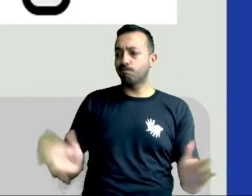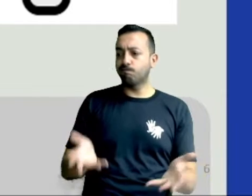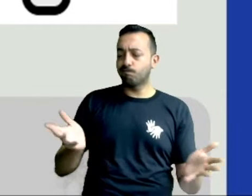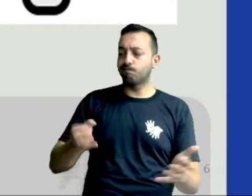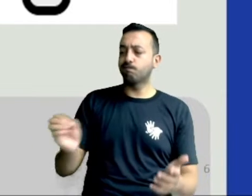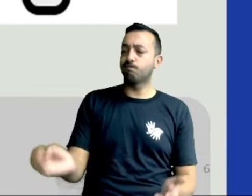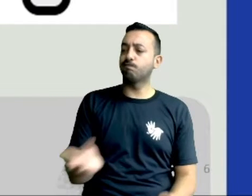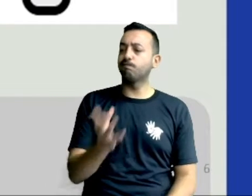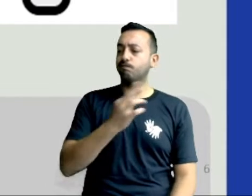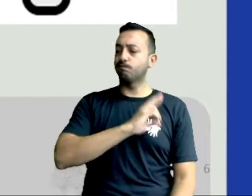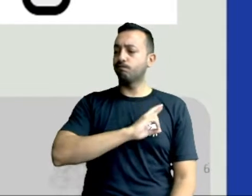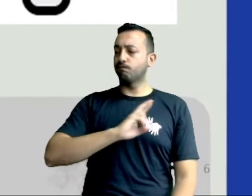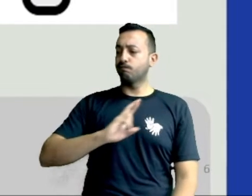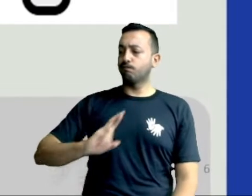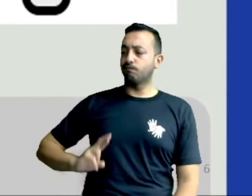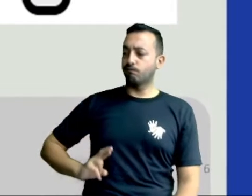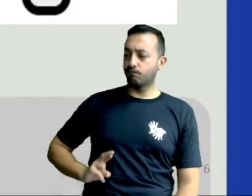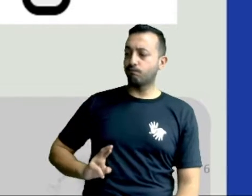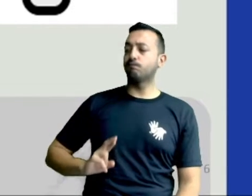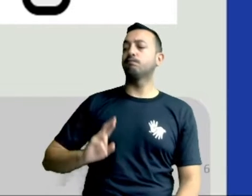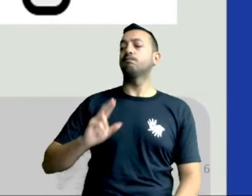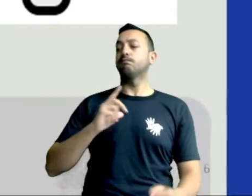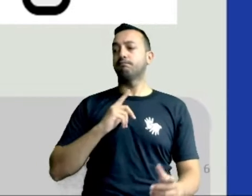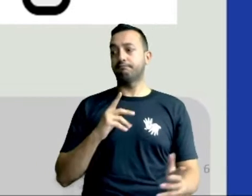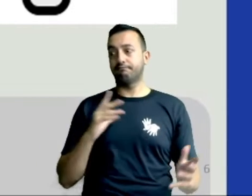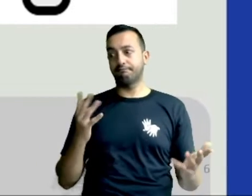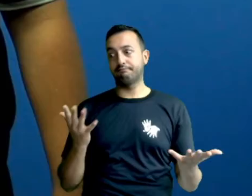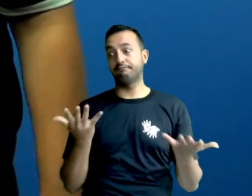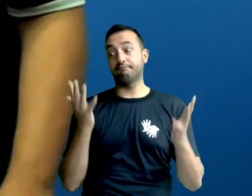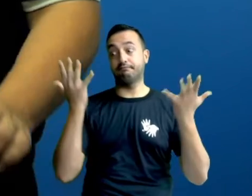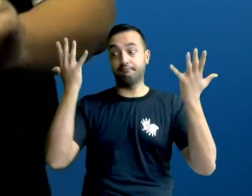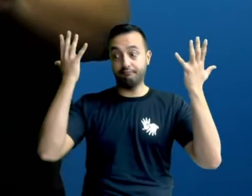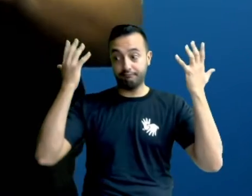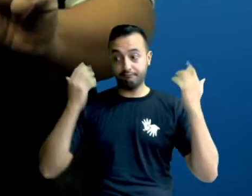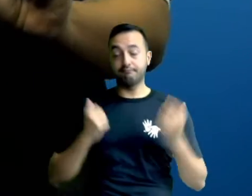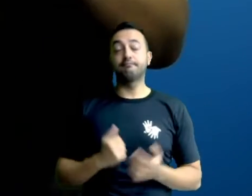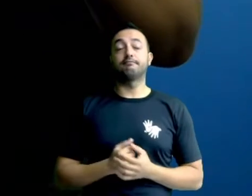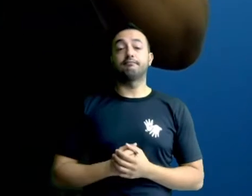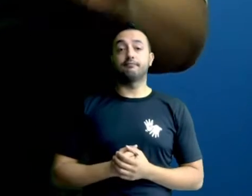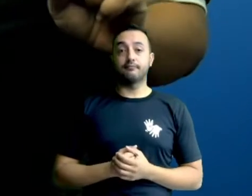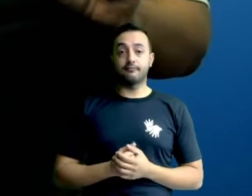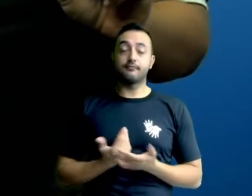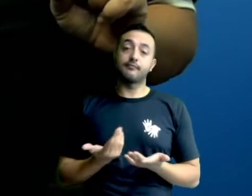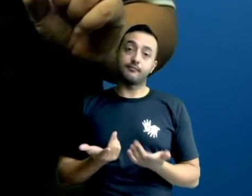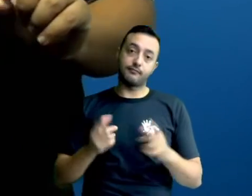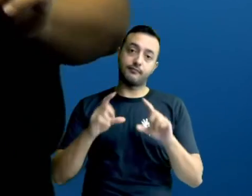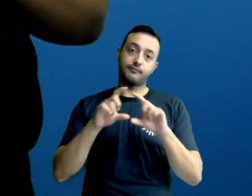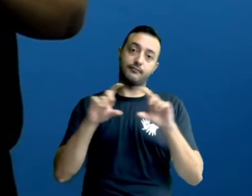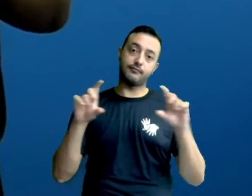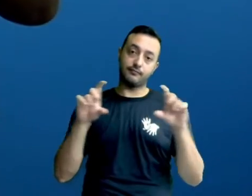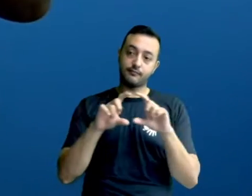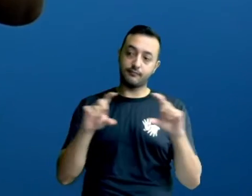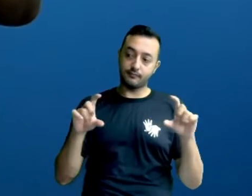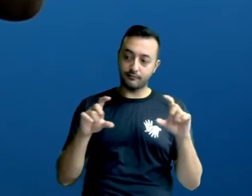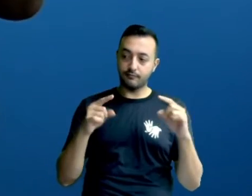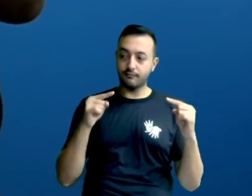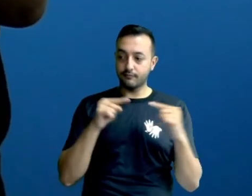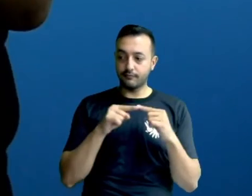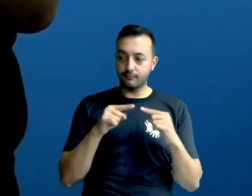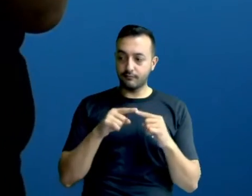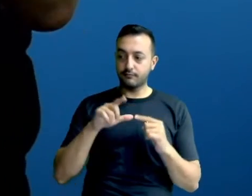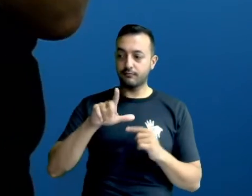reino que tanto sublimaram. Vê só, gente, aqui é um trecho de